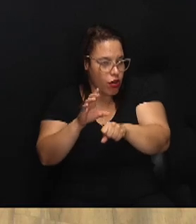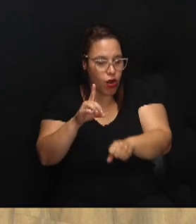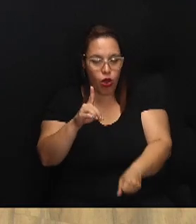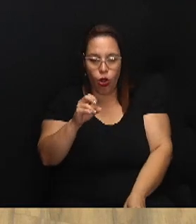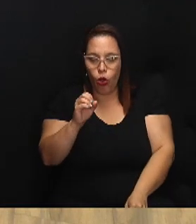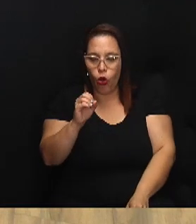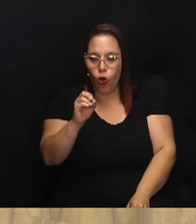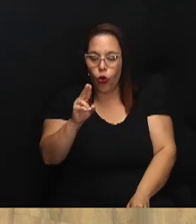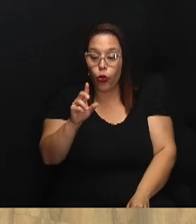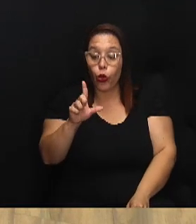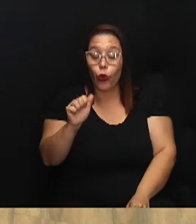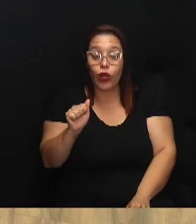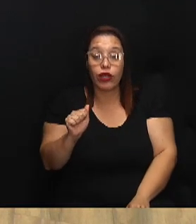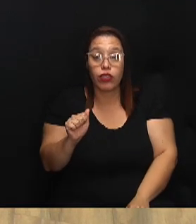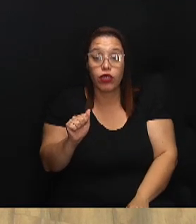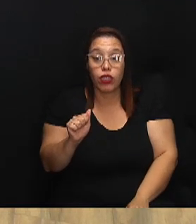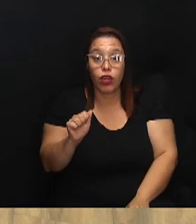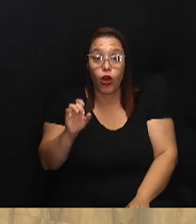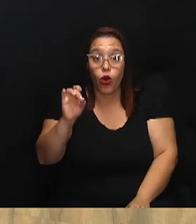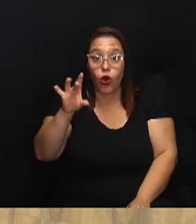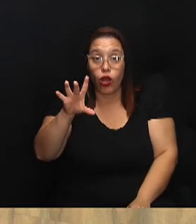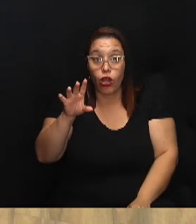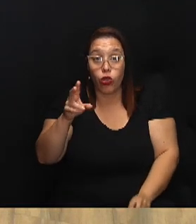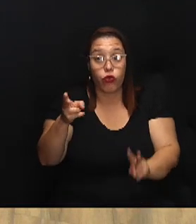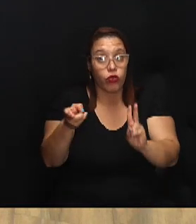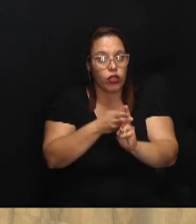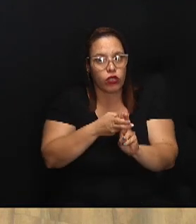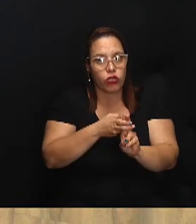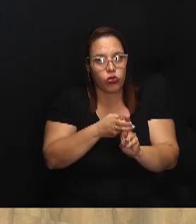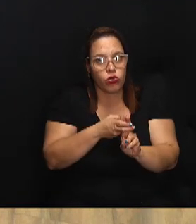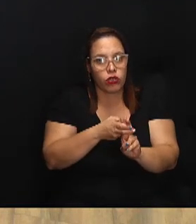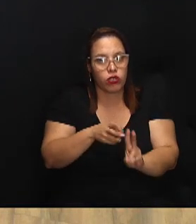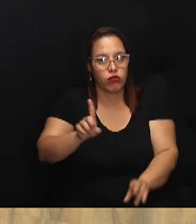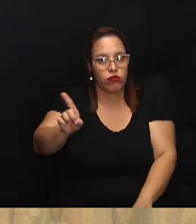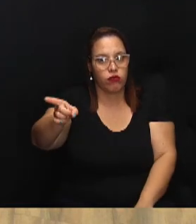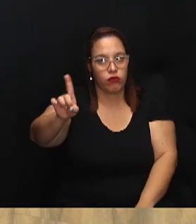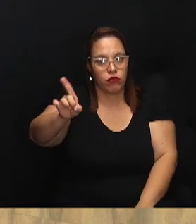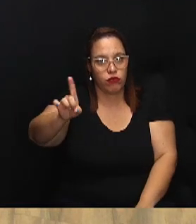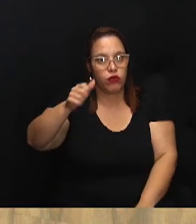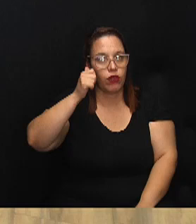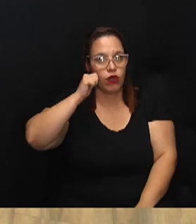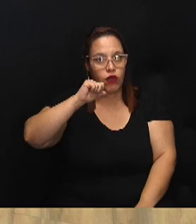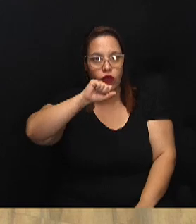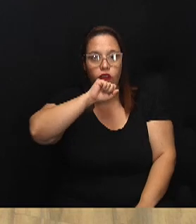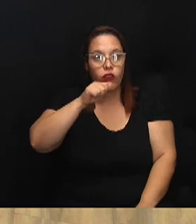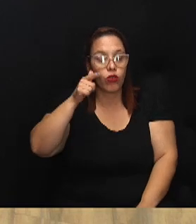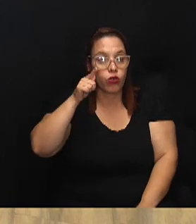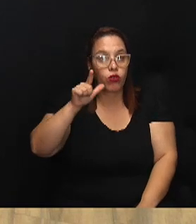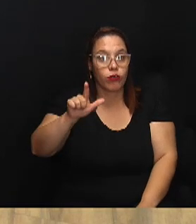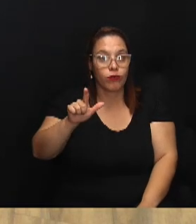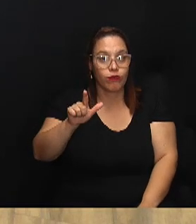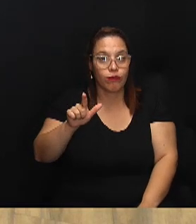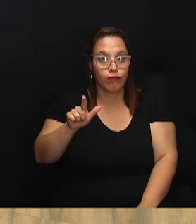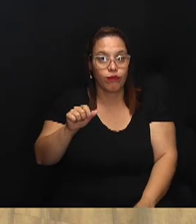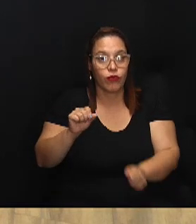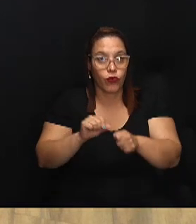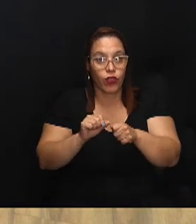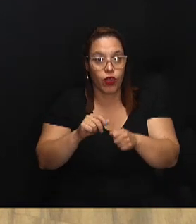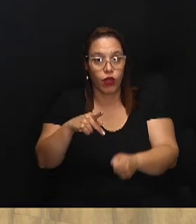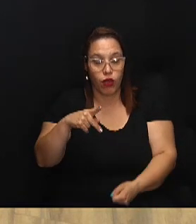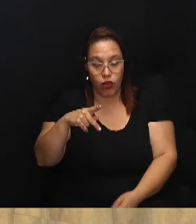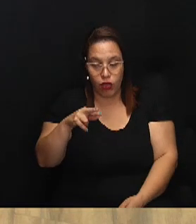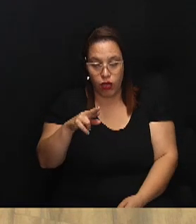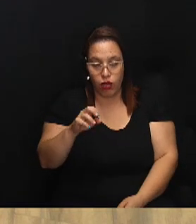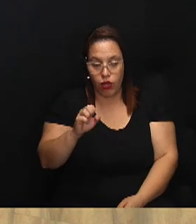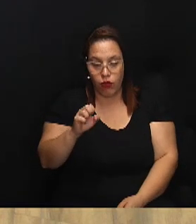coisa perfeita. Não estou falando nem de SUS, hein, gente? Não estou falando nem daquela mulher que não consegue muitas vezes fazer o seu pré-natal no